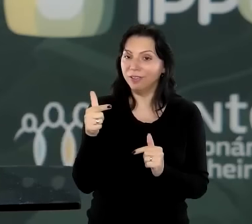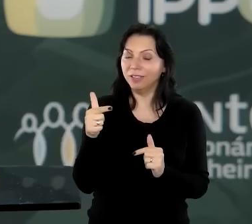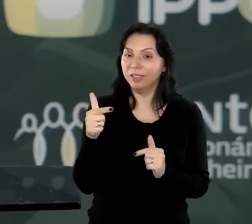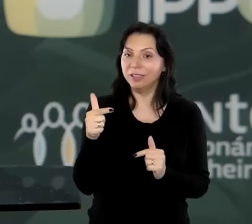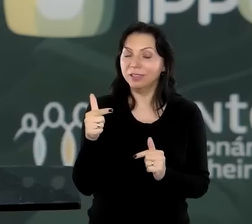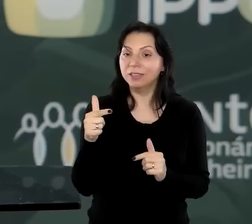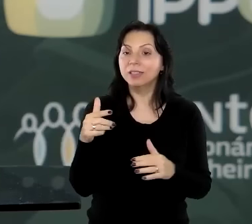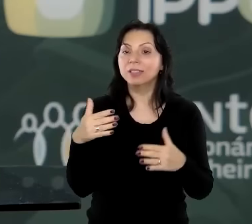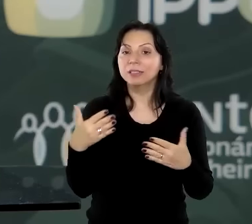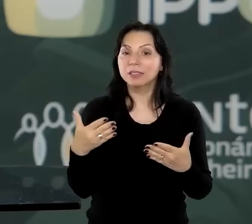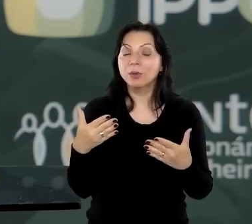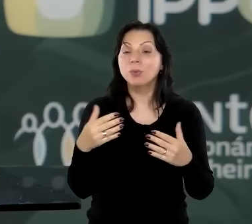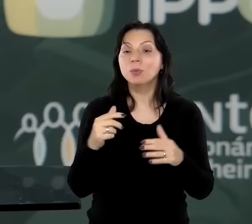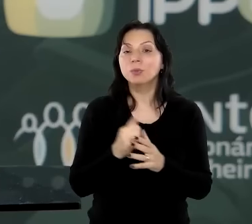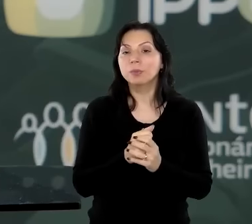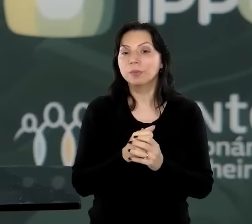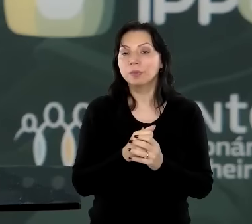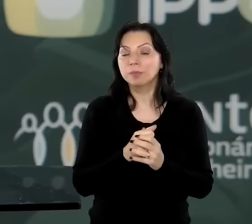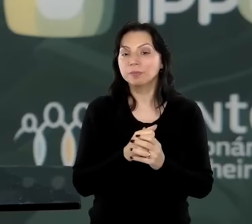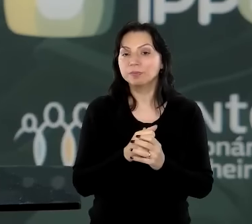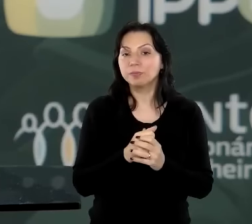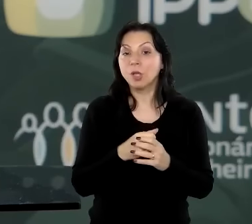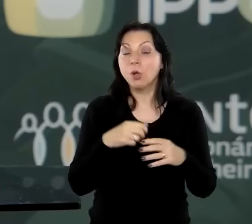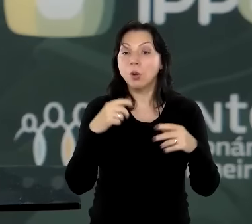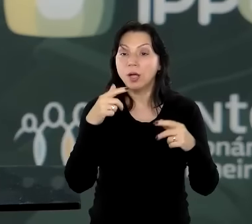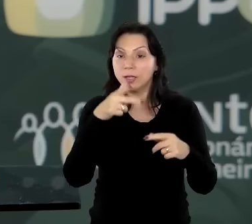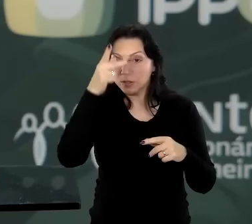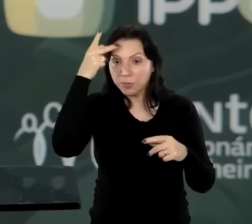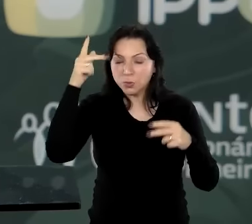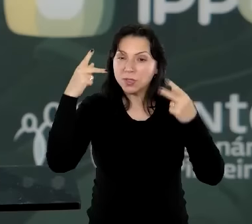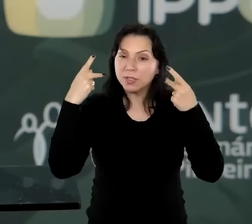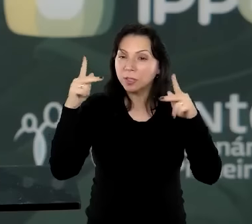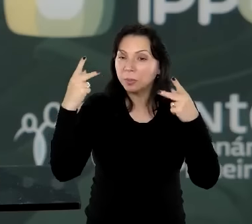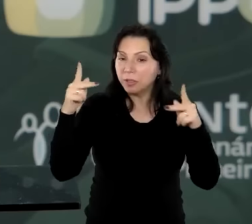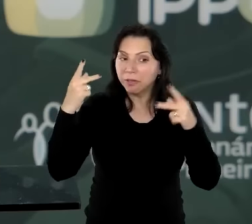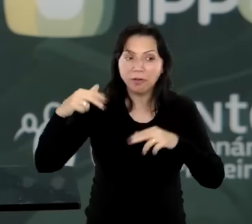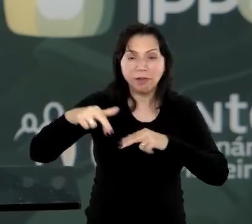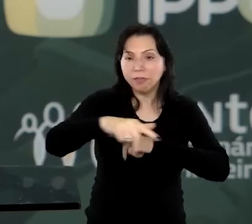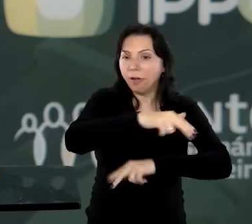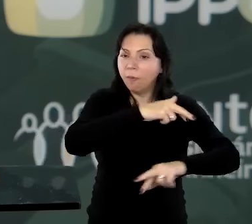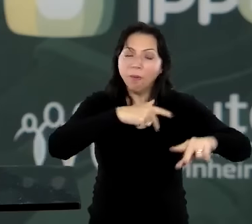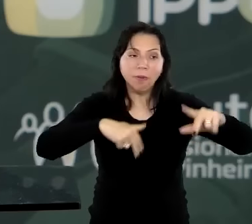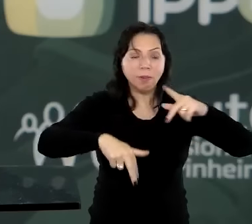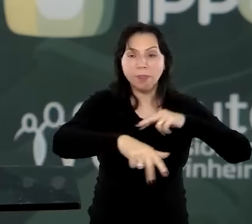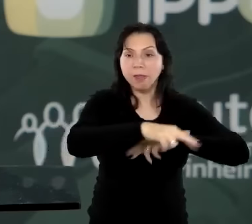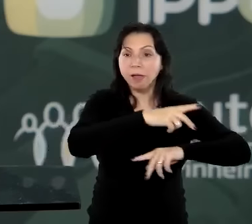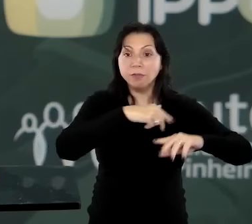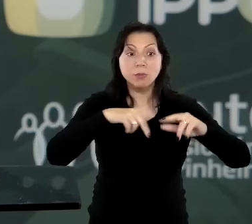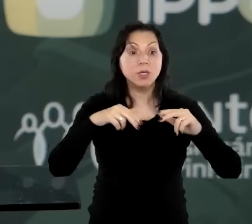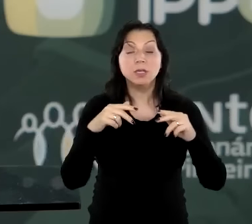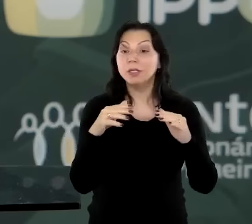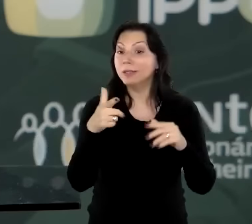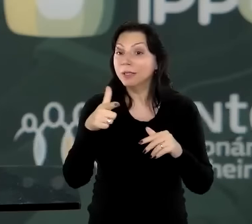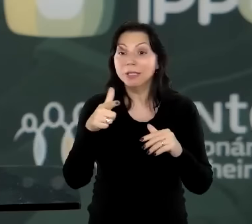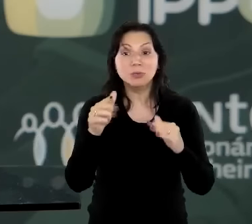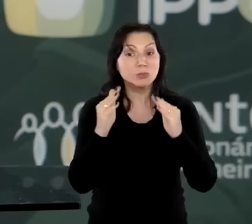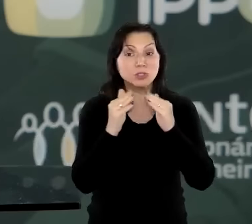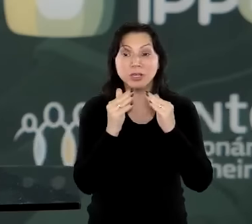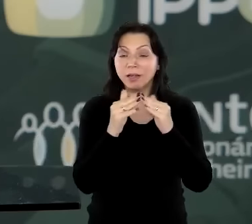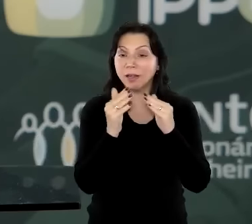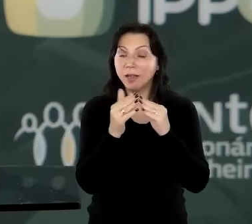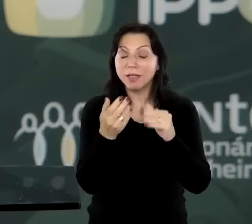itinerantes pregadores não tinham lugar certo para ficar. Eles caminhavam, eles andavam, eles pregavam aqui, ali,